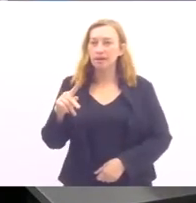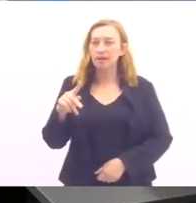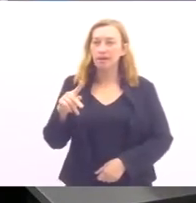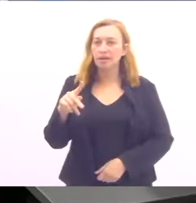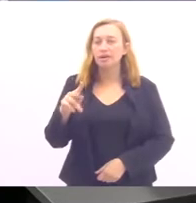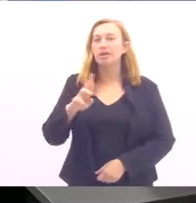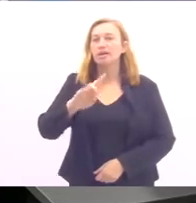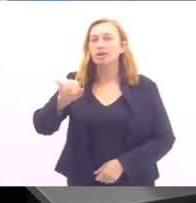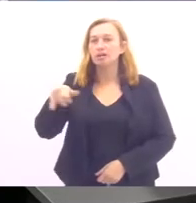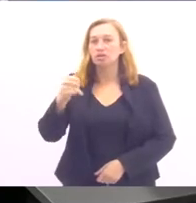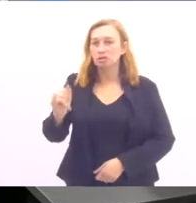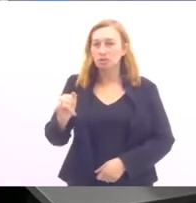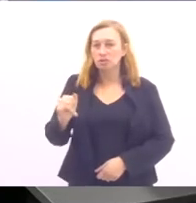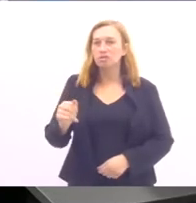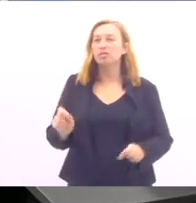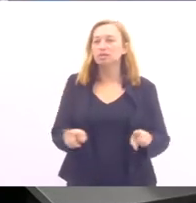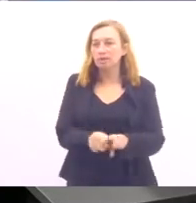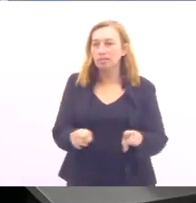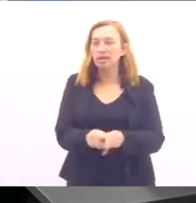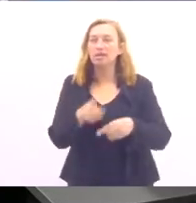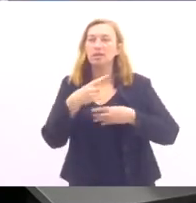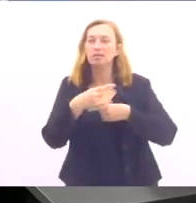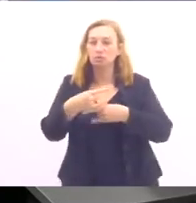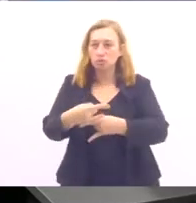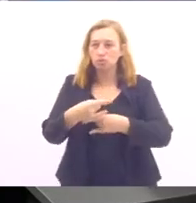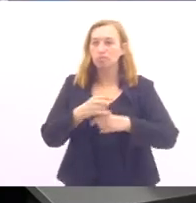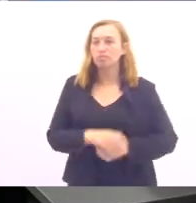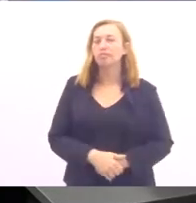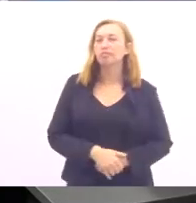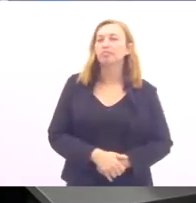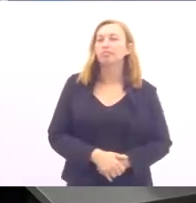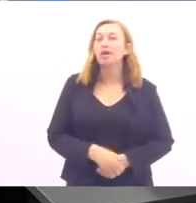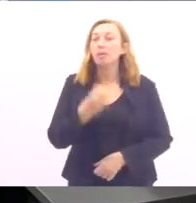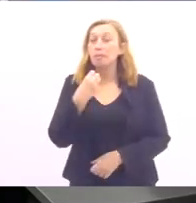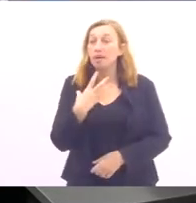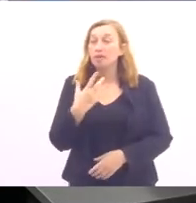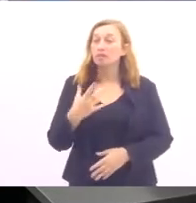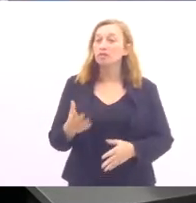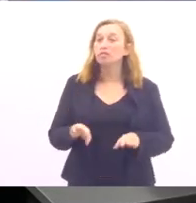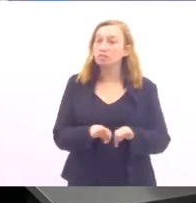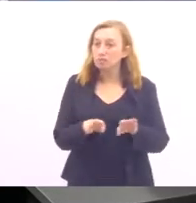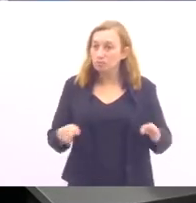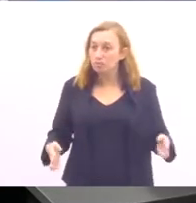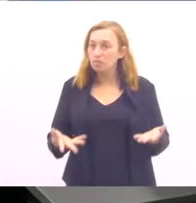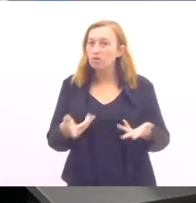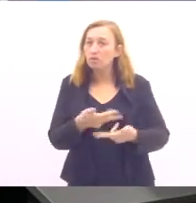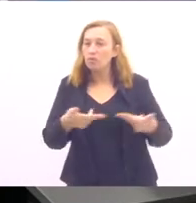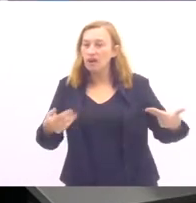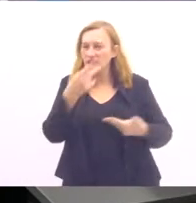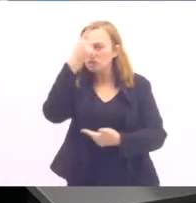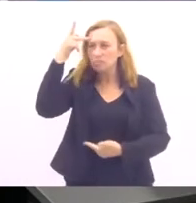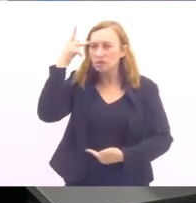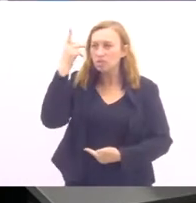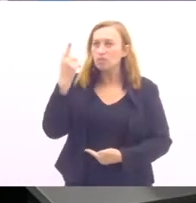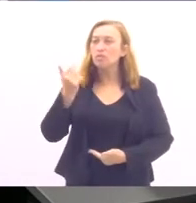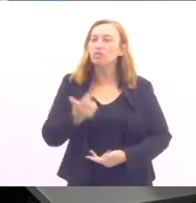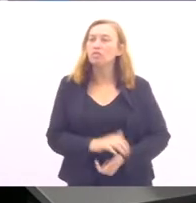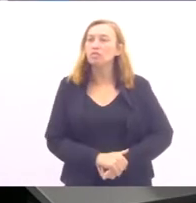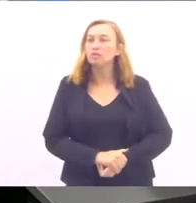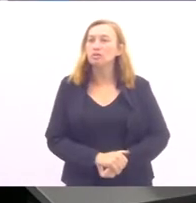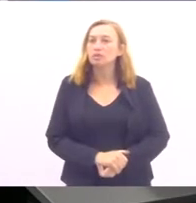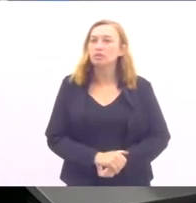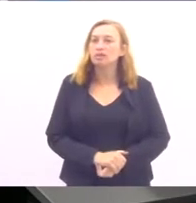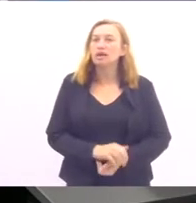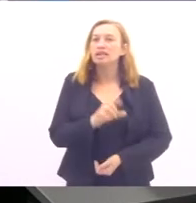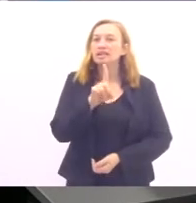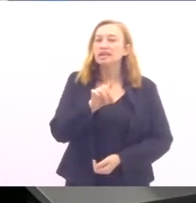estão apostos aí no Zoom também. Bem, nós vamos então compor a mesa, como são várias pessoas, vamos compor, a